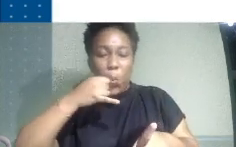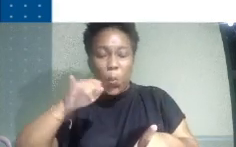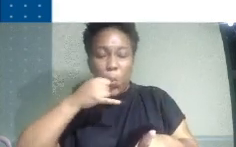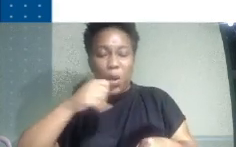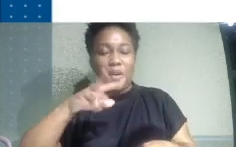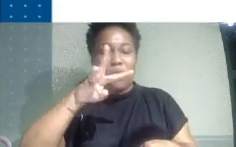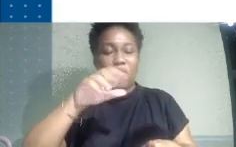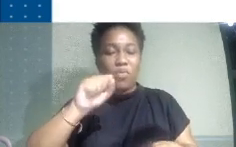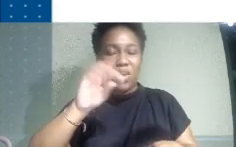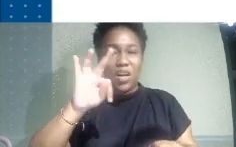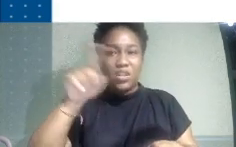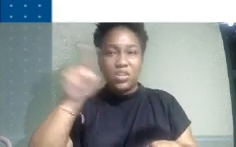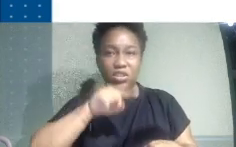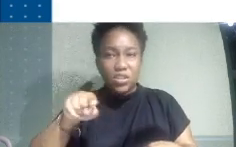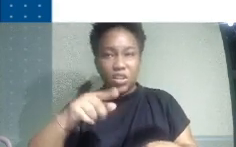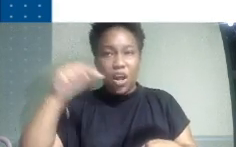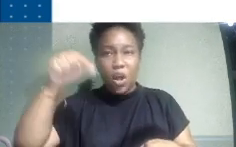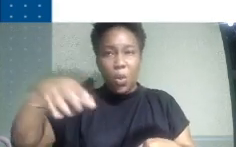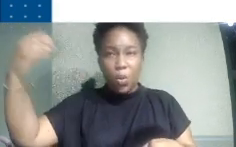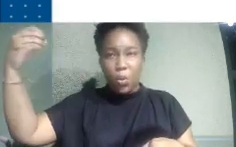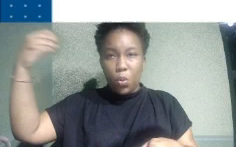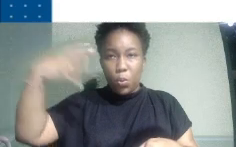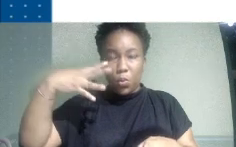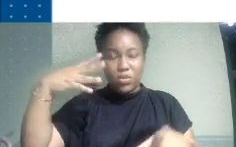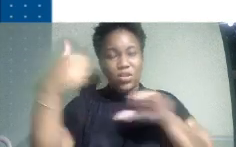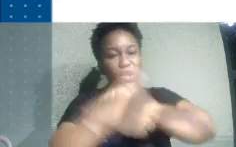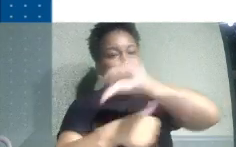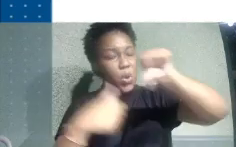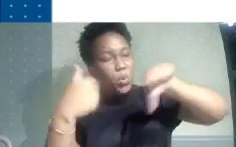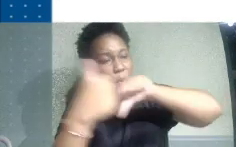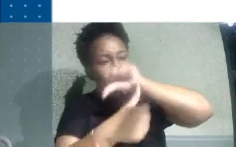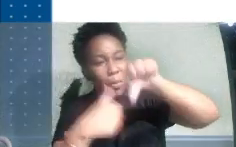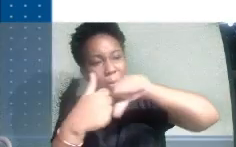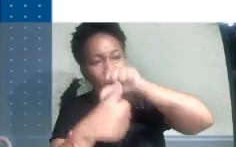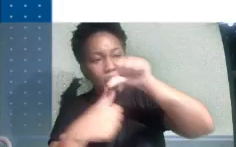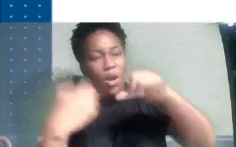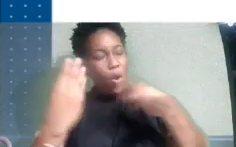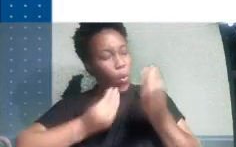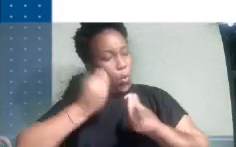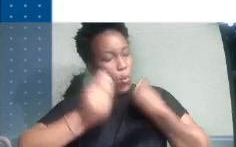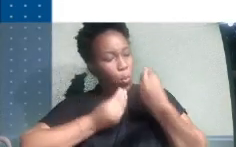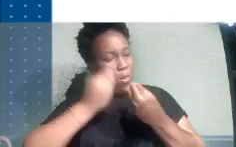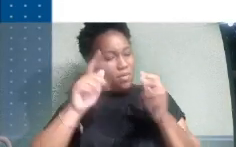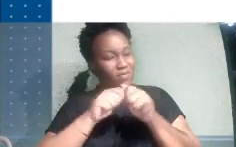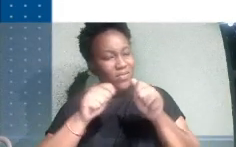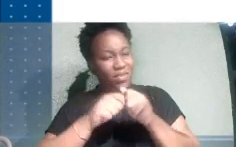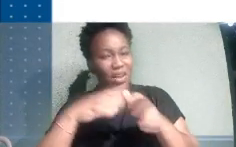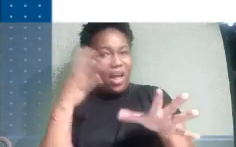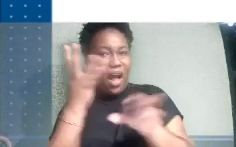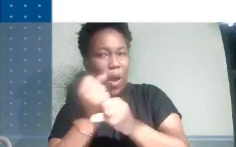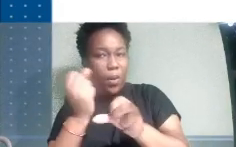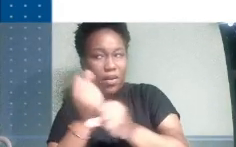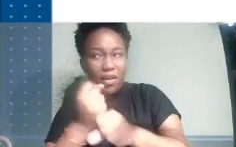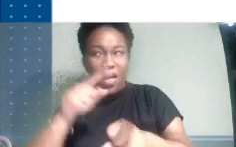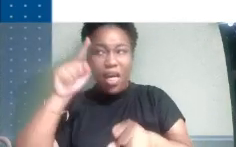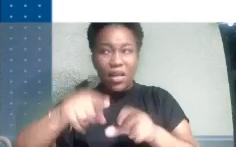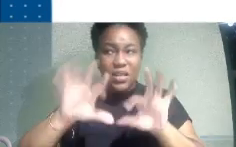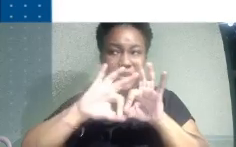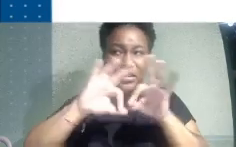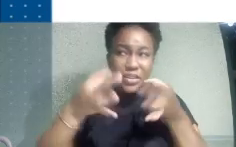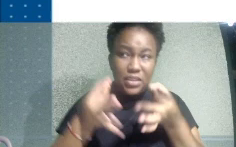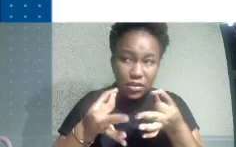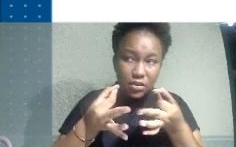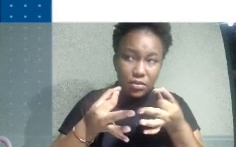pegar essa potência de iluminação e transformar em watts. Como que a gente faz esse cálculo? É simples. Nós sabemos o